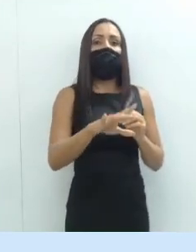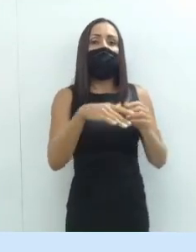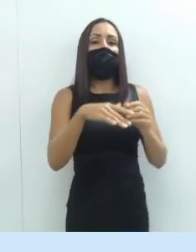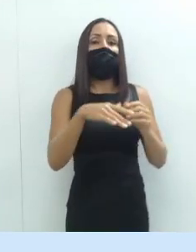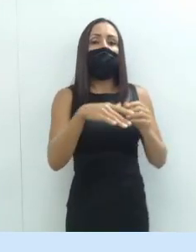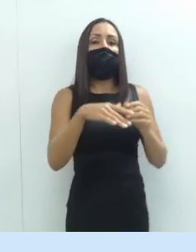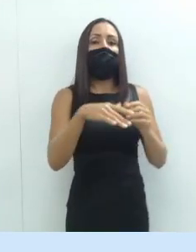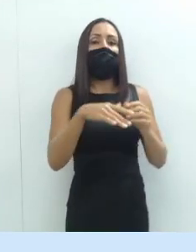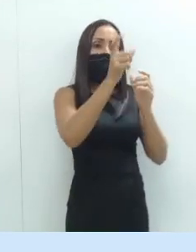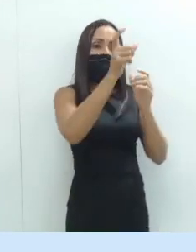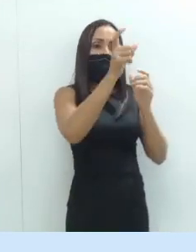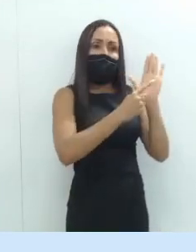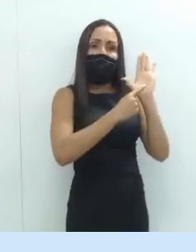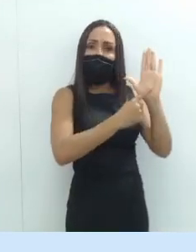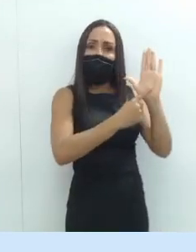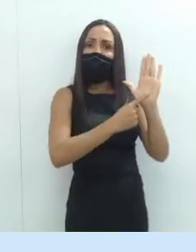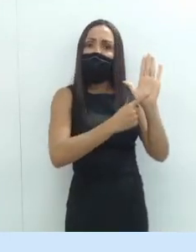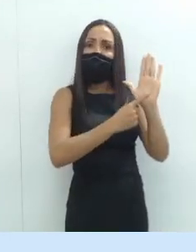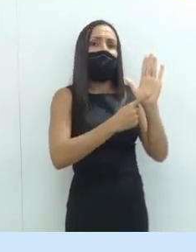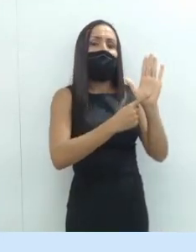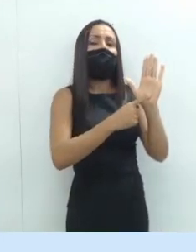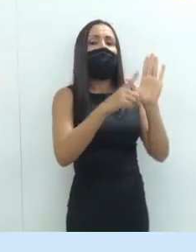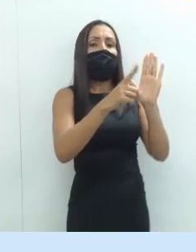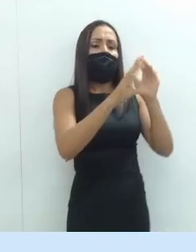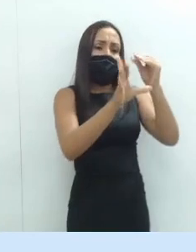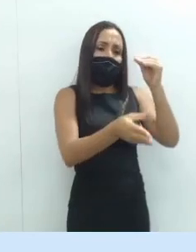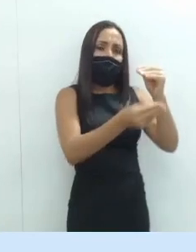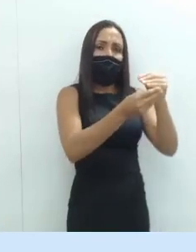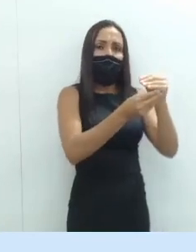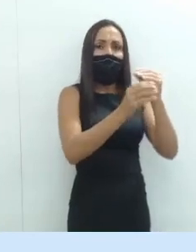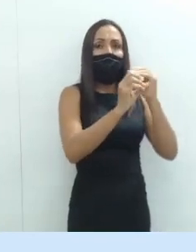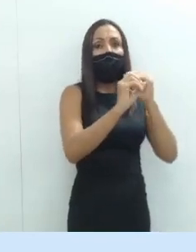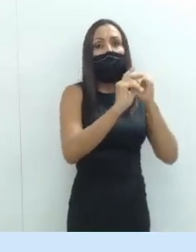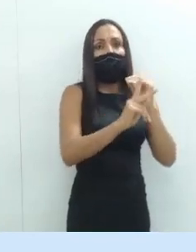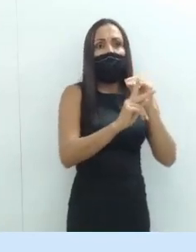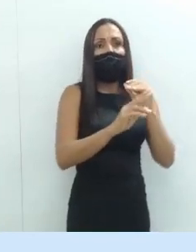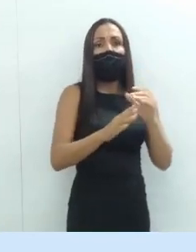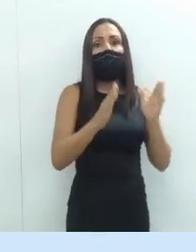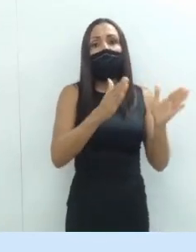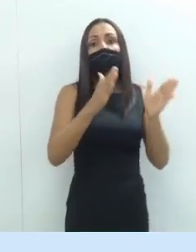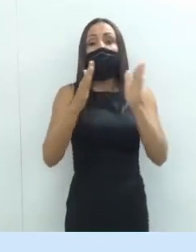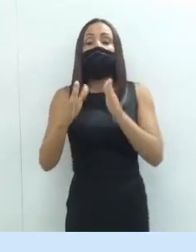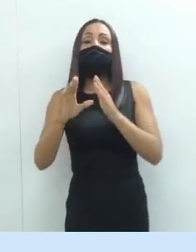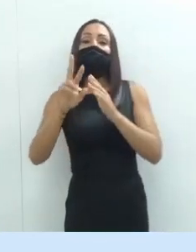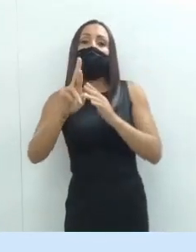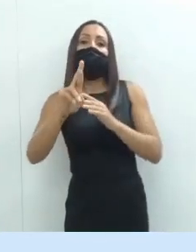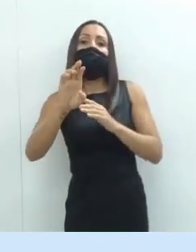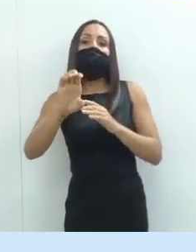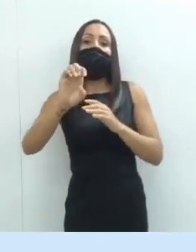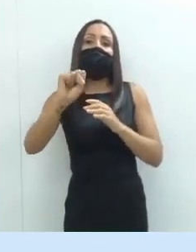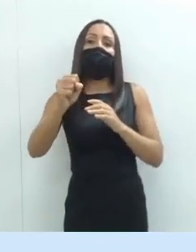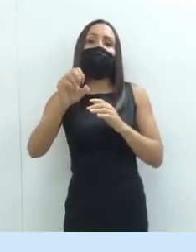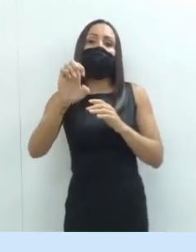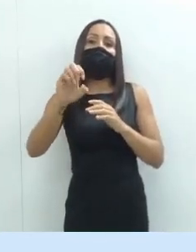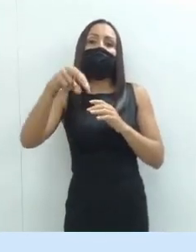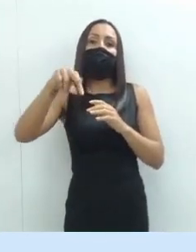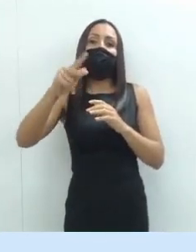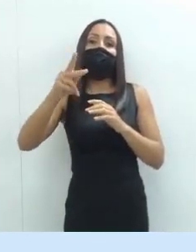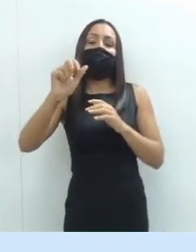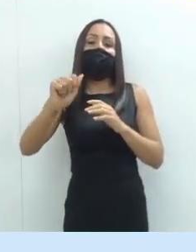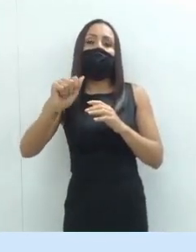autor apresentou de forma resumida, ok? Numa resenha, que é um outro